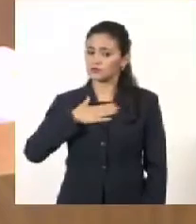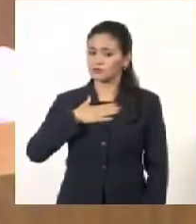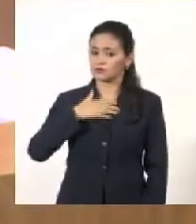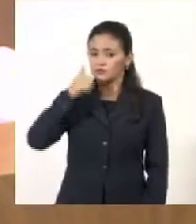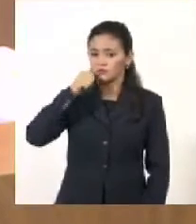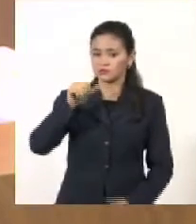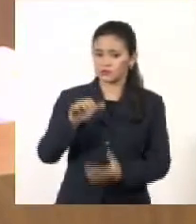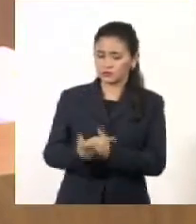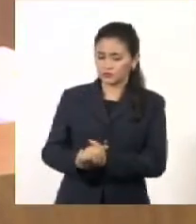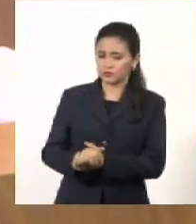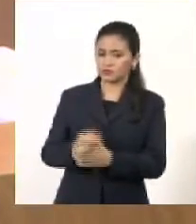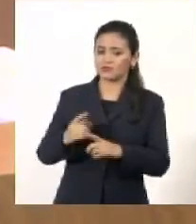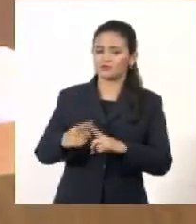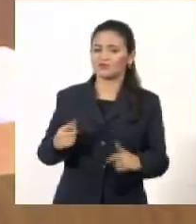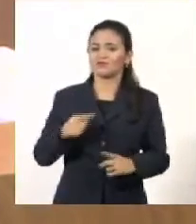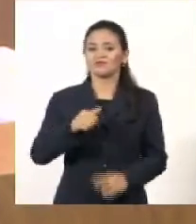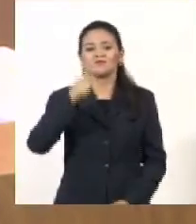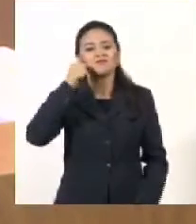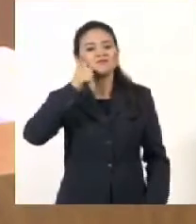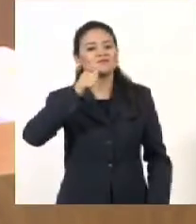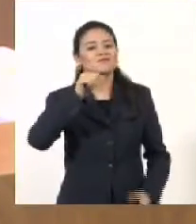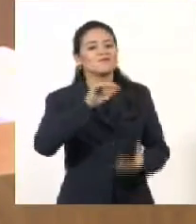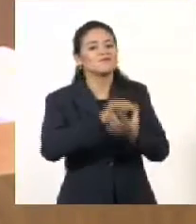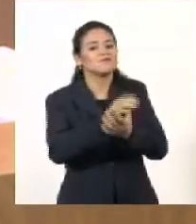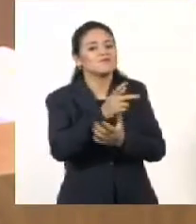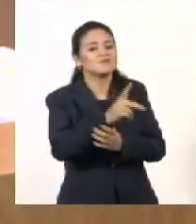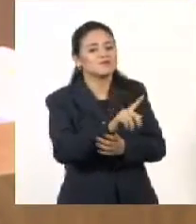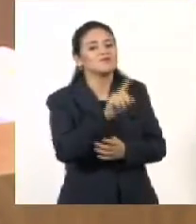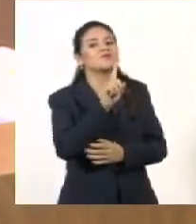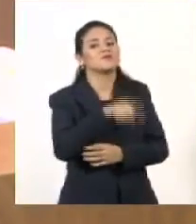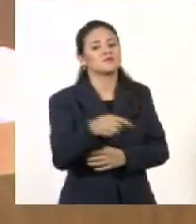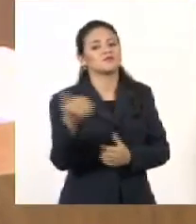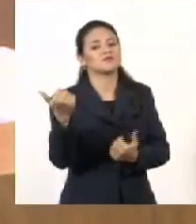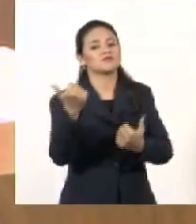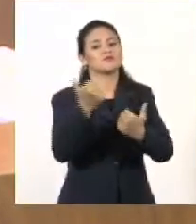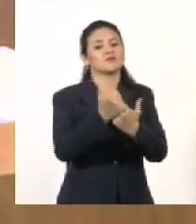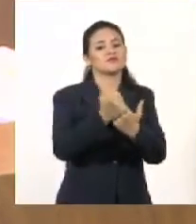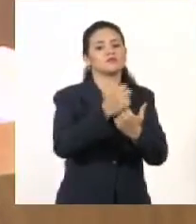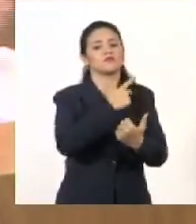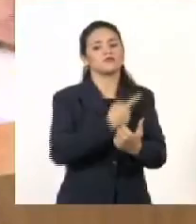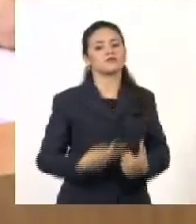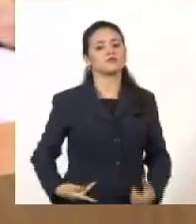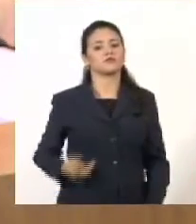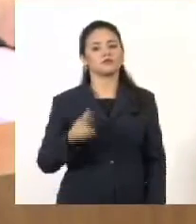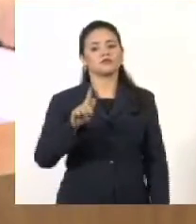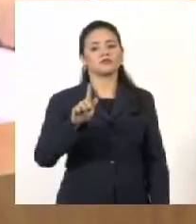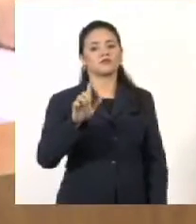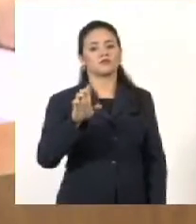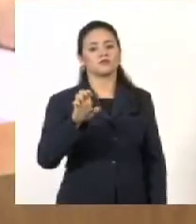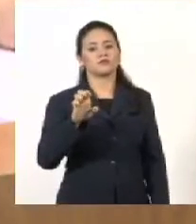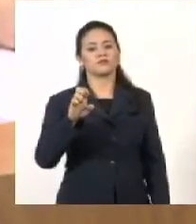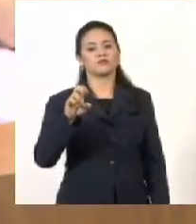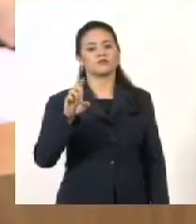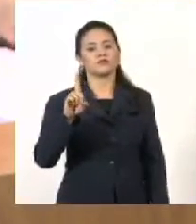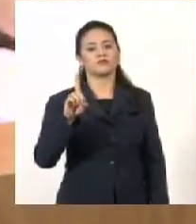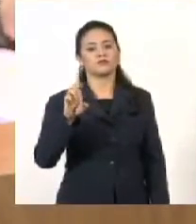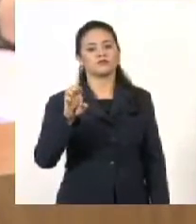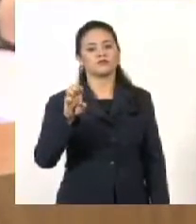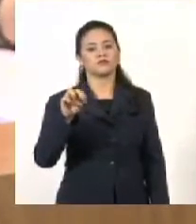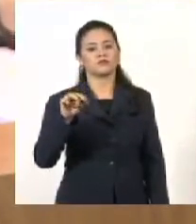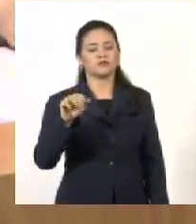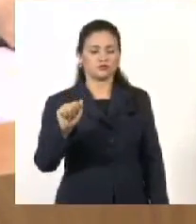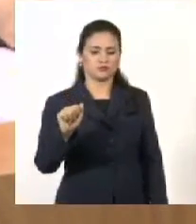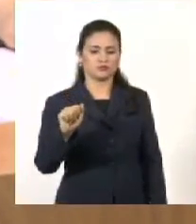atrás de poder é ele, porque é a mulher dele que é vice-presidente da GEDEMA. É ele que está tentando infiltrar a mulher